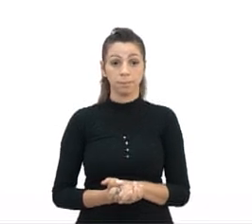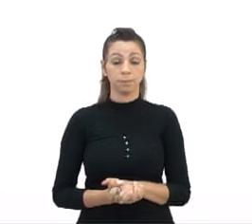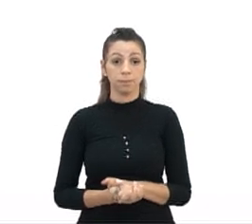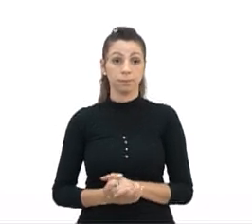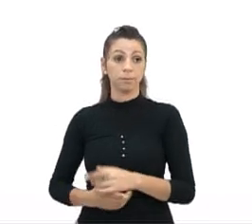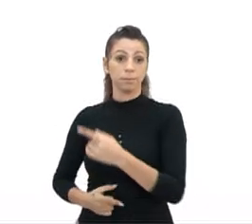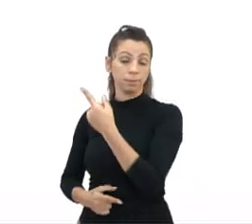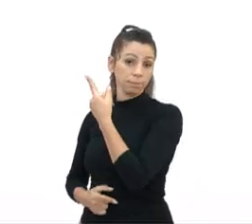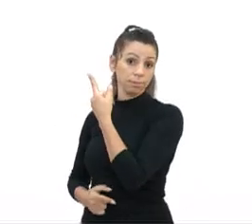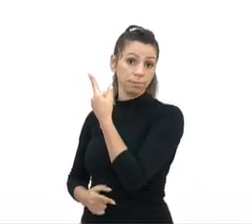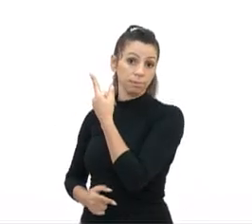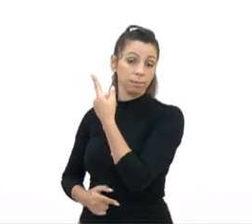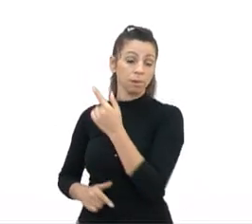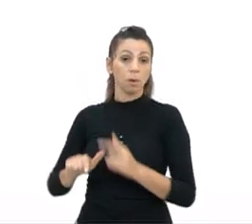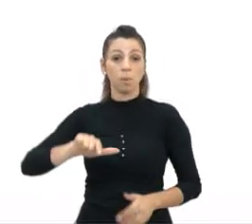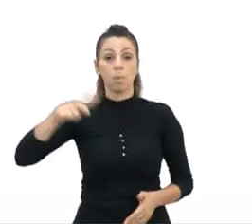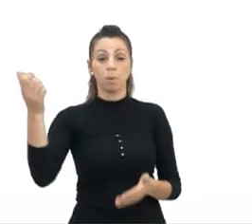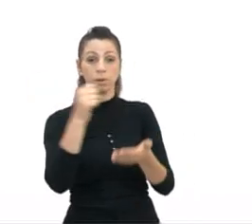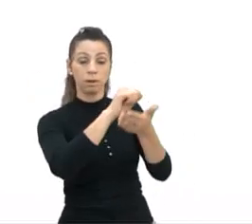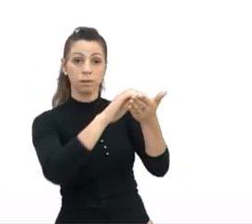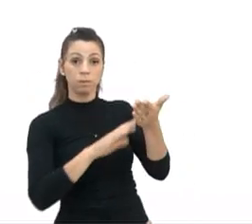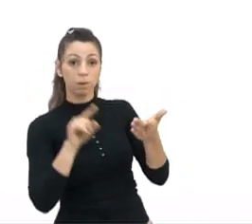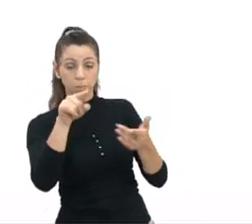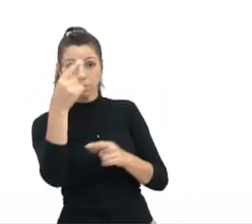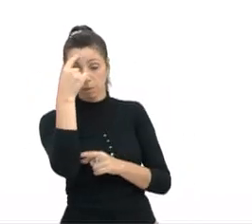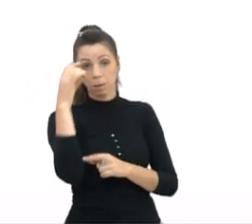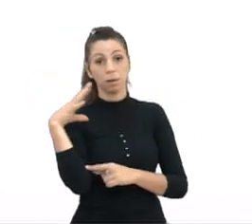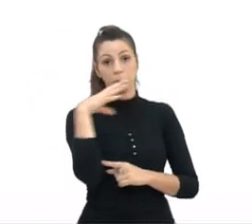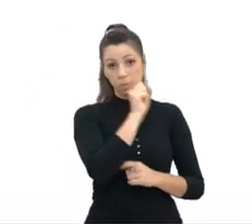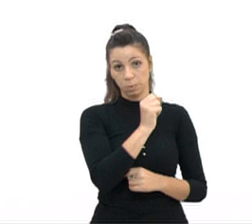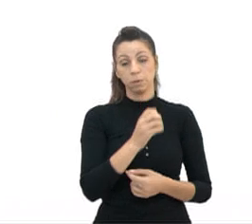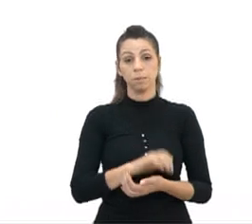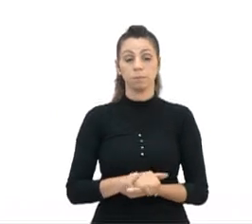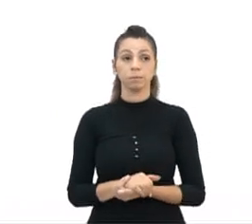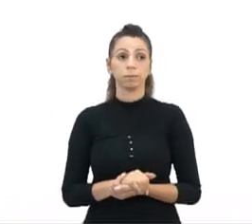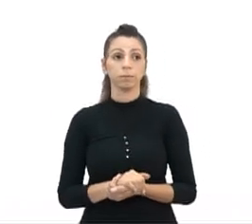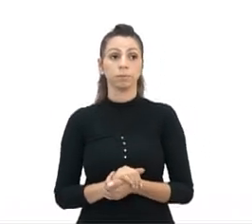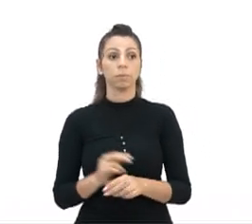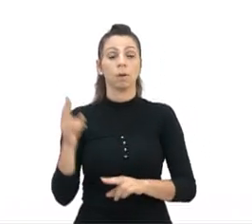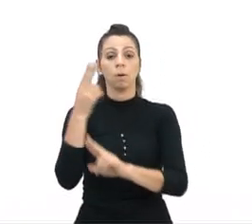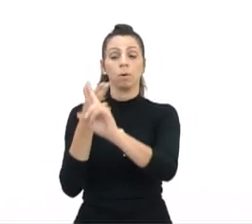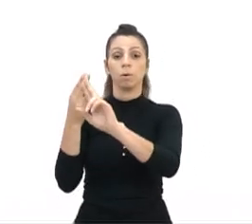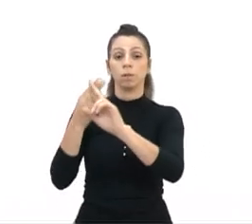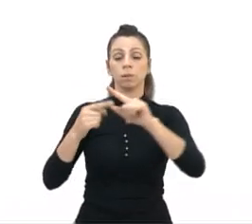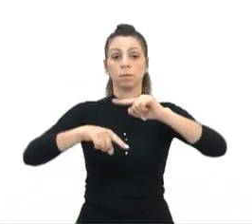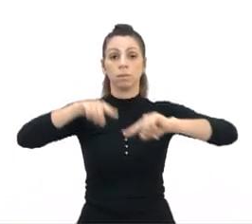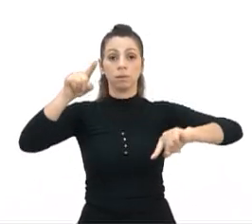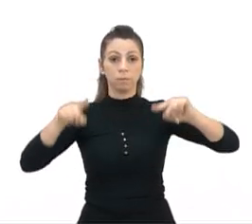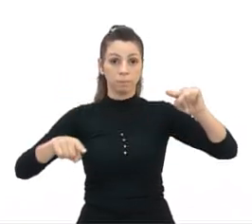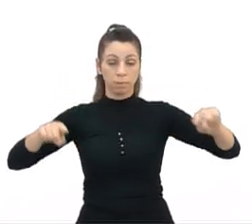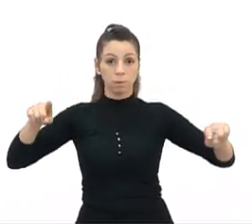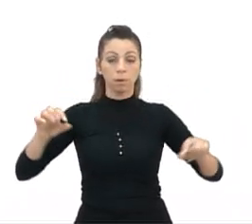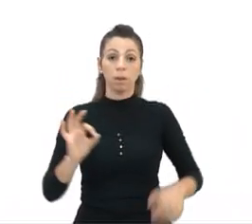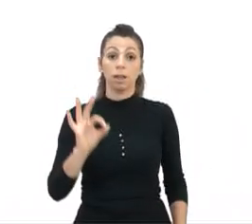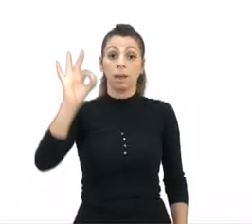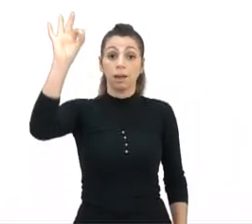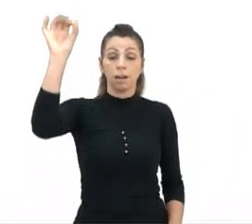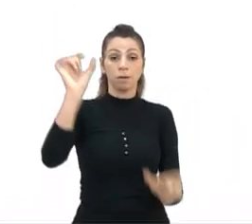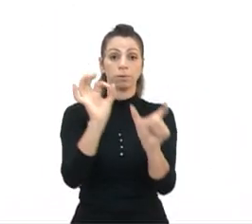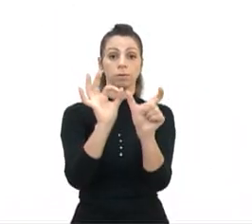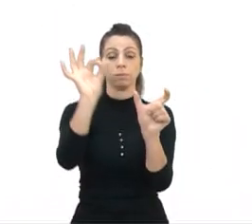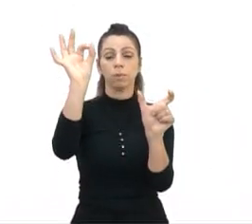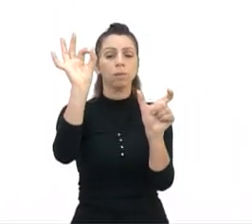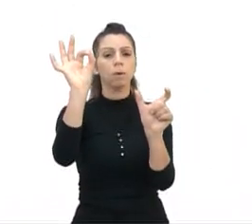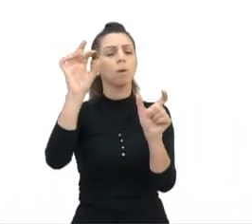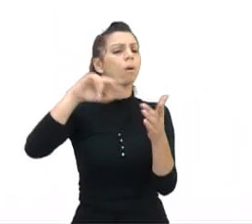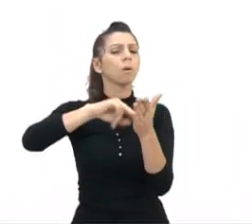Aqui eu tenho mais uma questãozinha para você pensar rapidinho. Usando as ideias de variável e grau de monômio, o que podemos